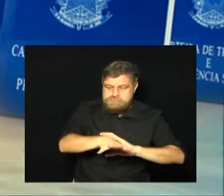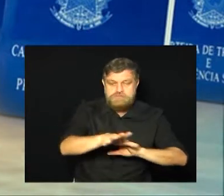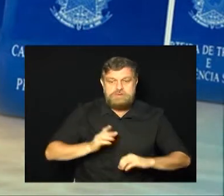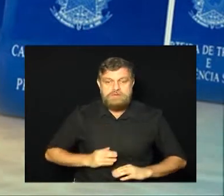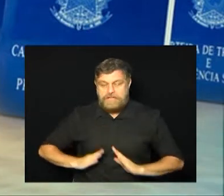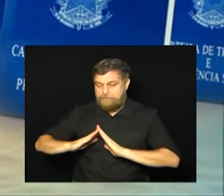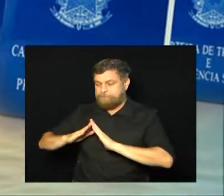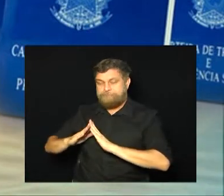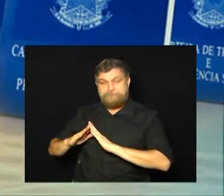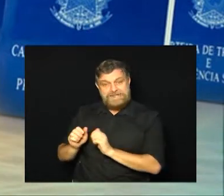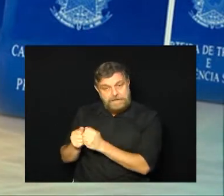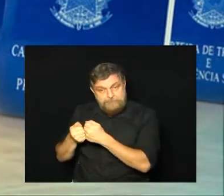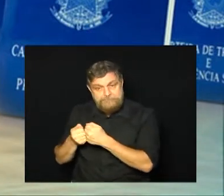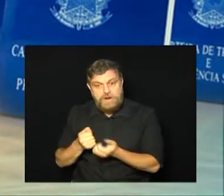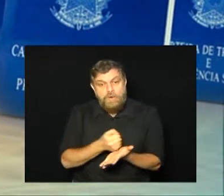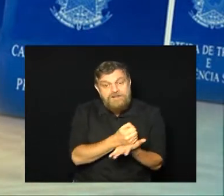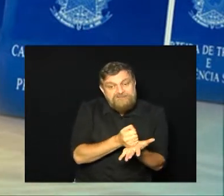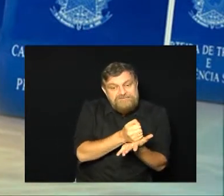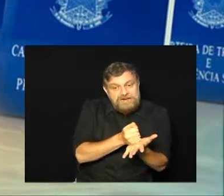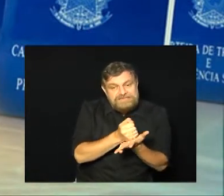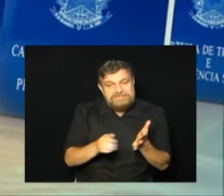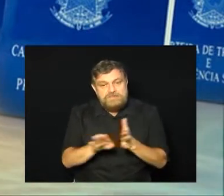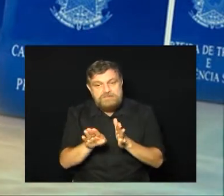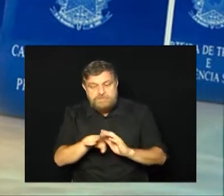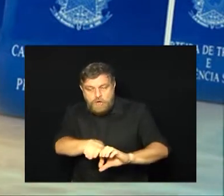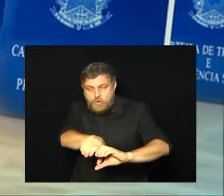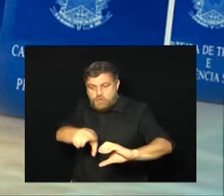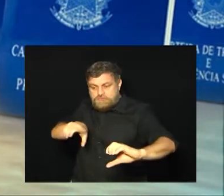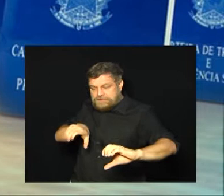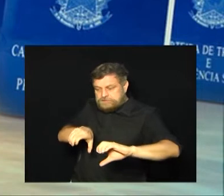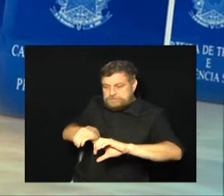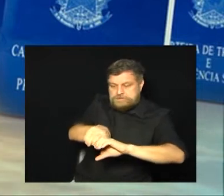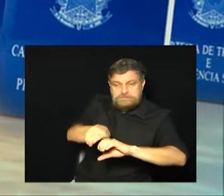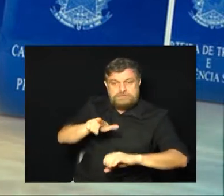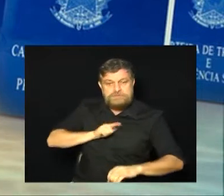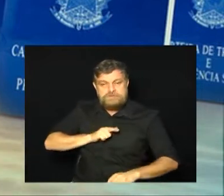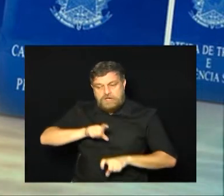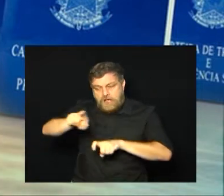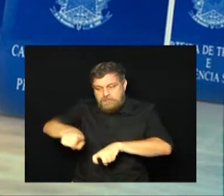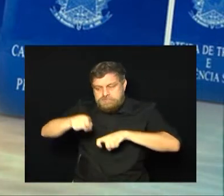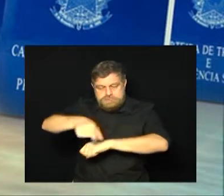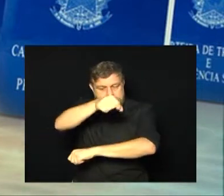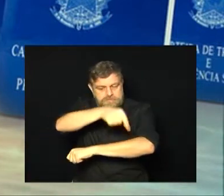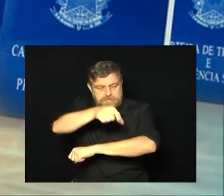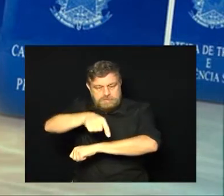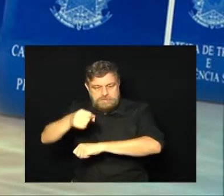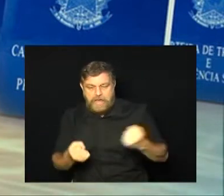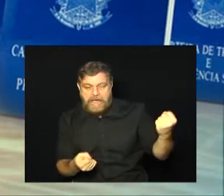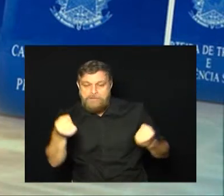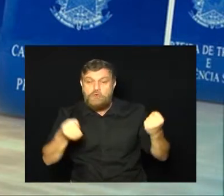padaria, farmacêutico, instalador de tubulações, jardineiro, mecânico de